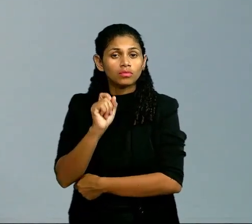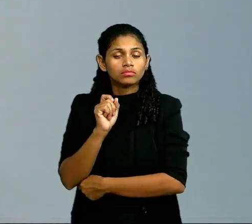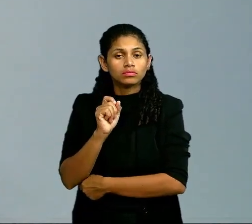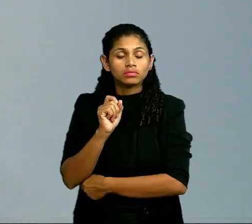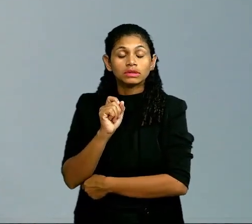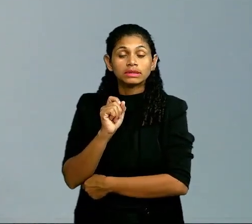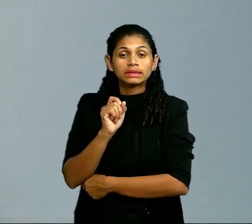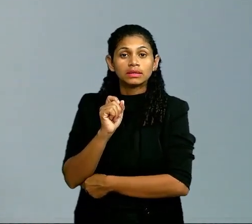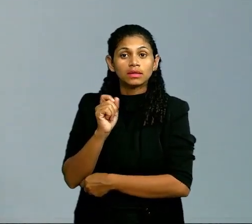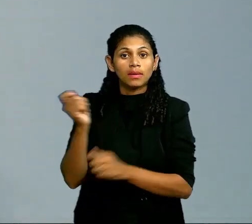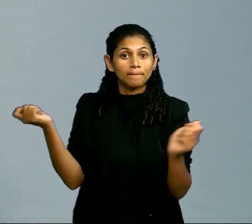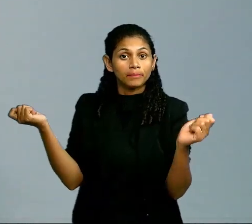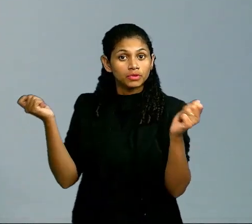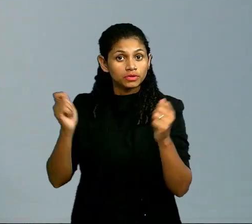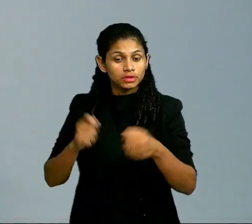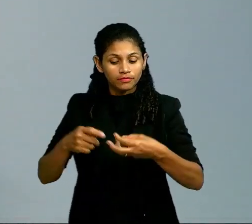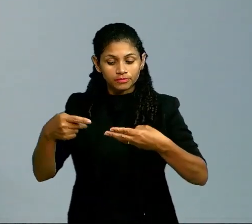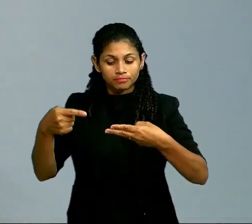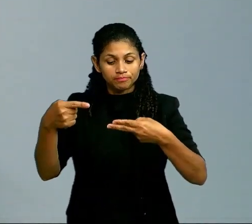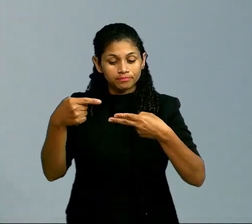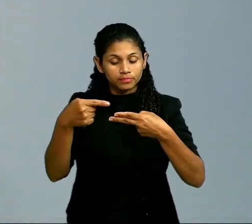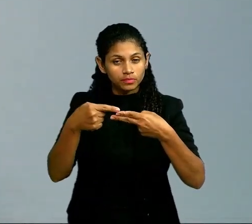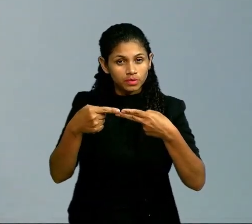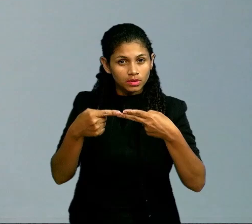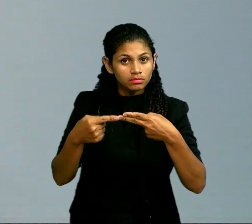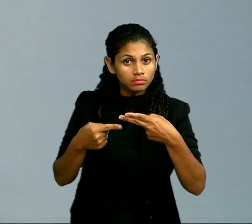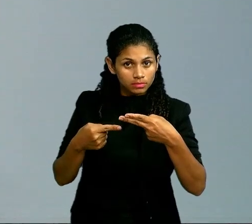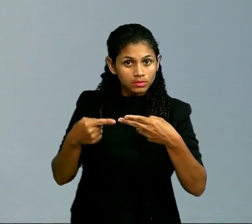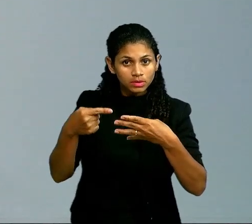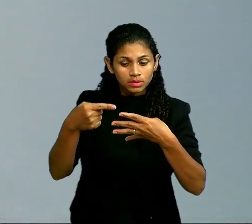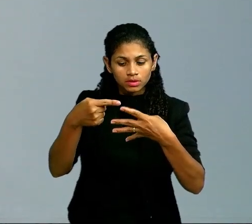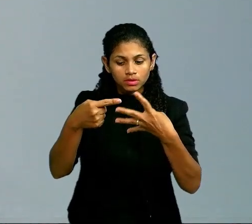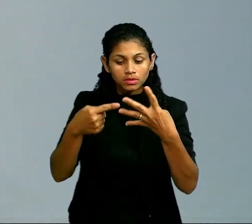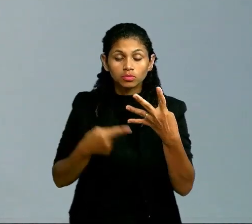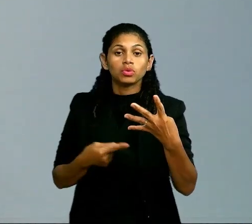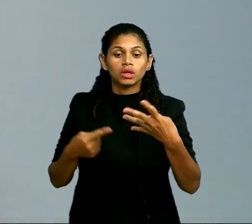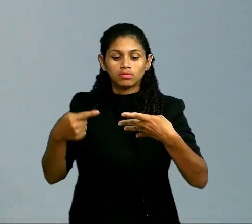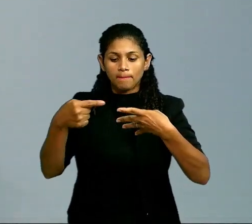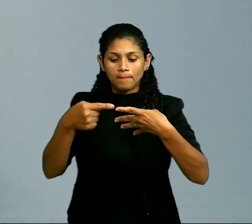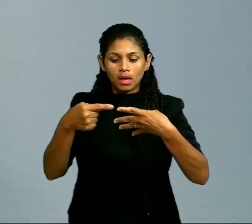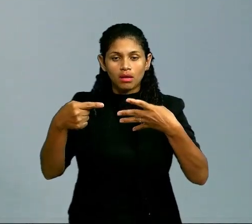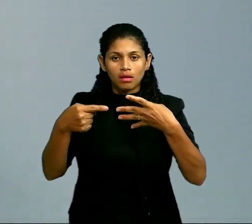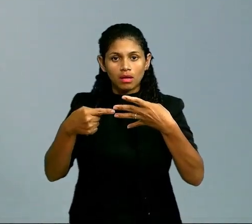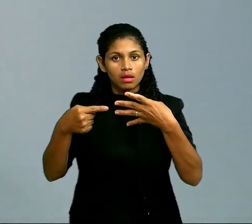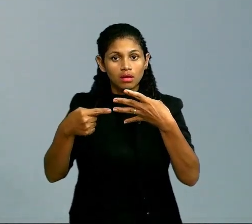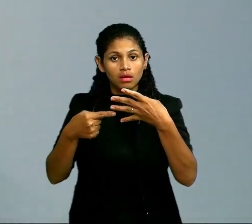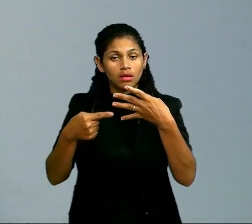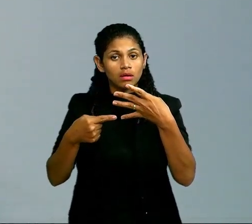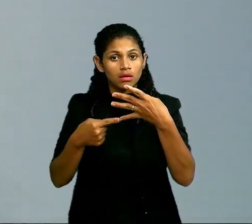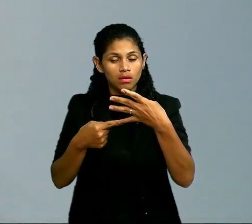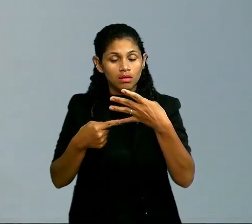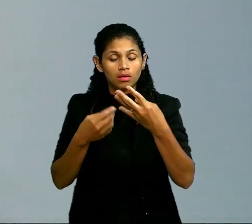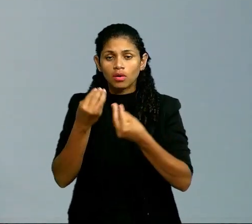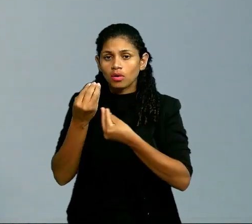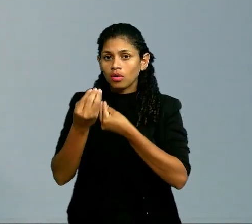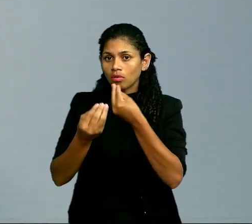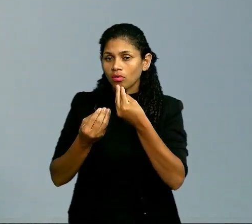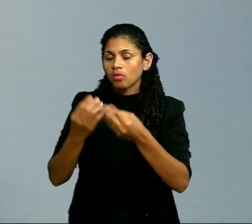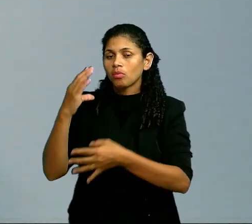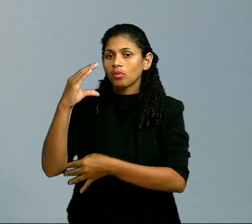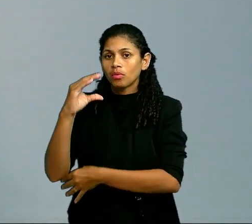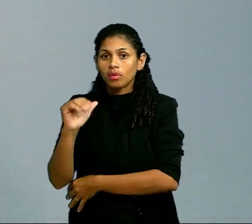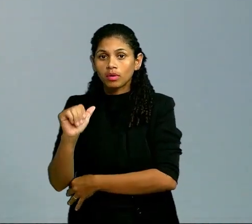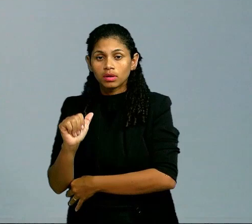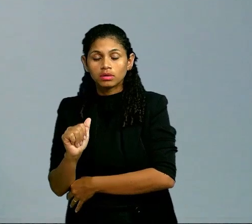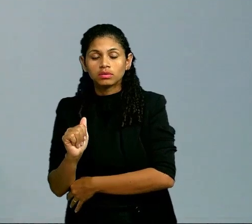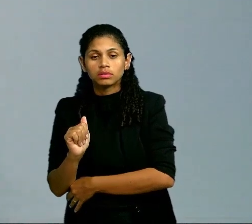4 ligações. Então, valência é a capacidade de fazer ligações. Como o carbono ele está lá na família 4A, né? Ele